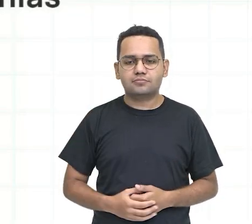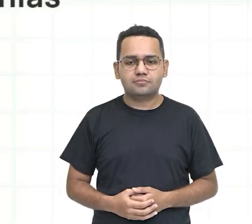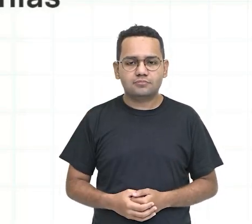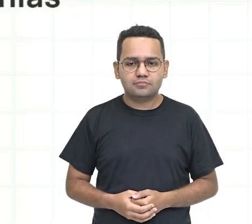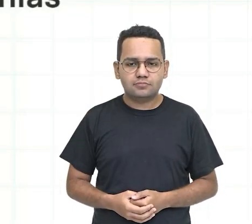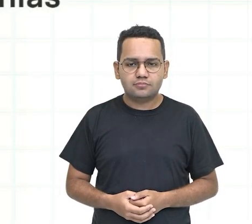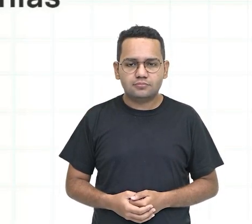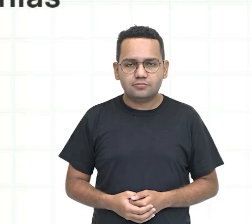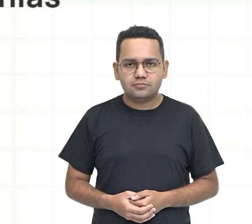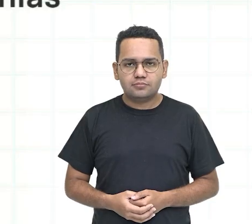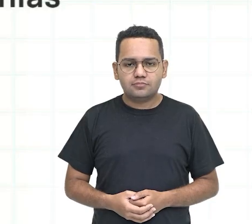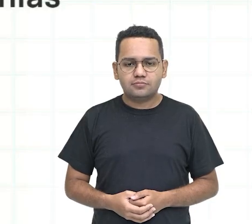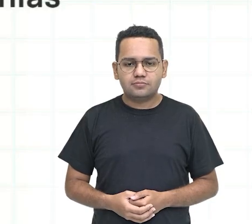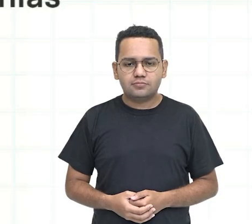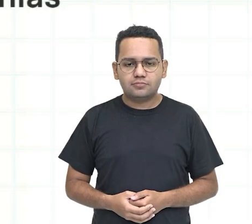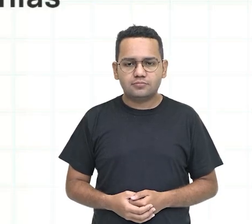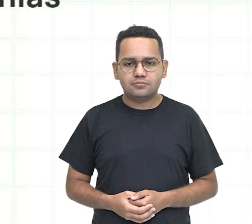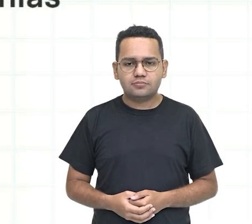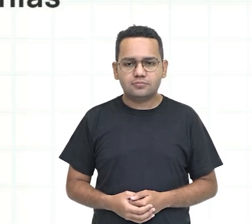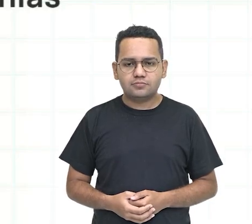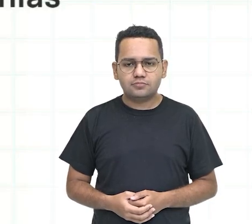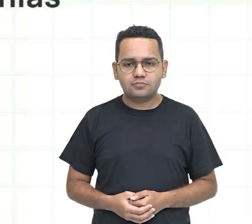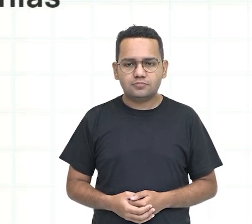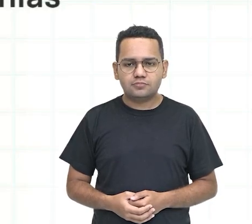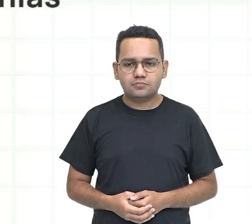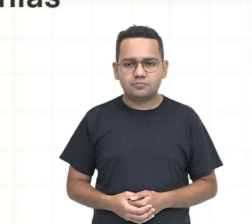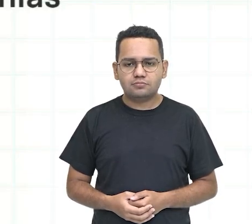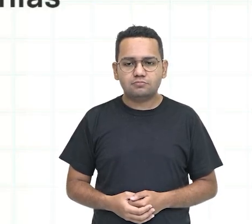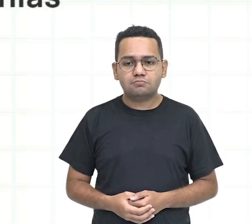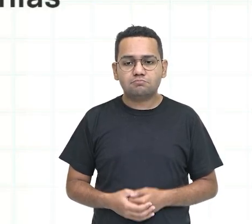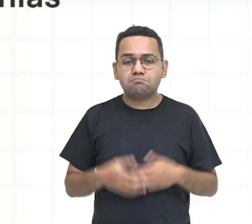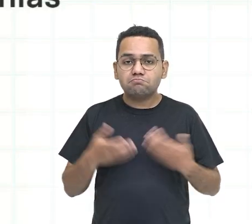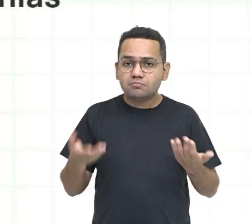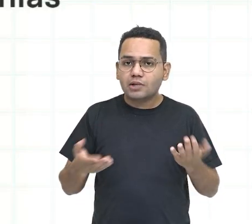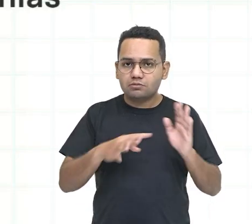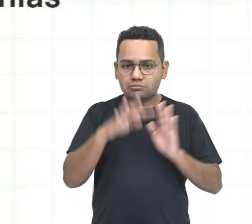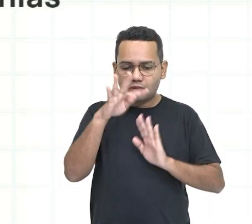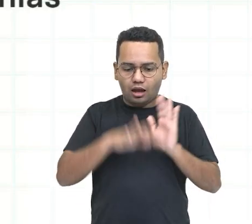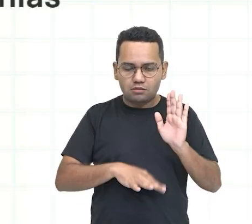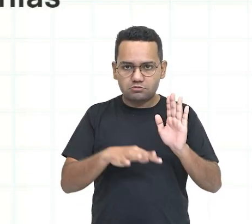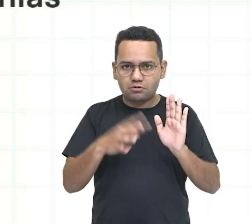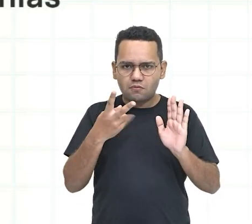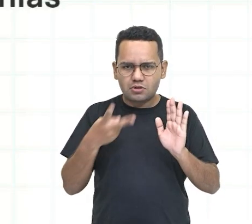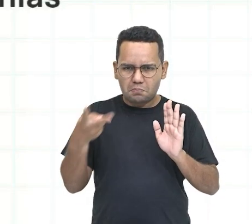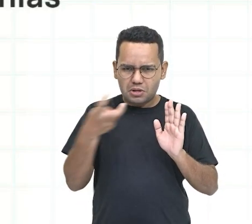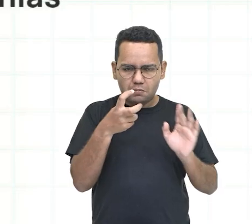Então, olha só. Marquei para você algumas palavras principais,